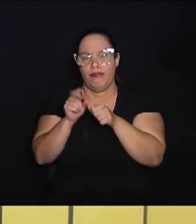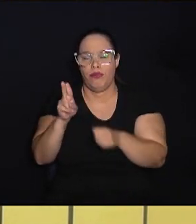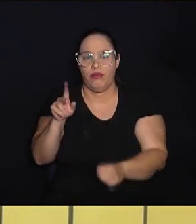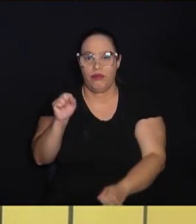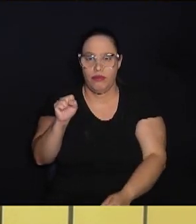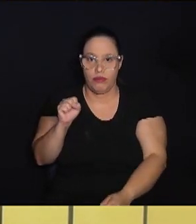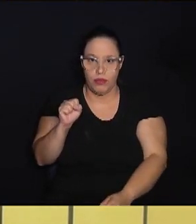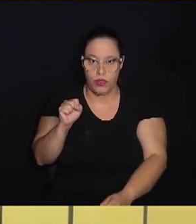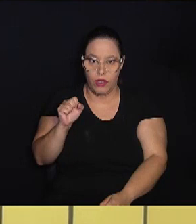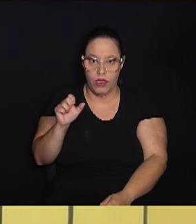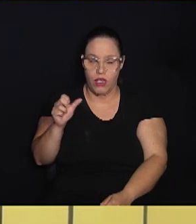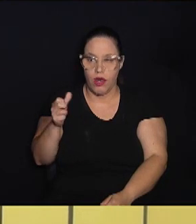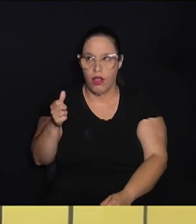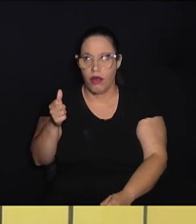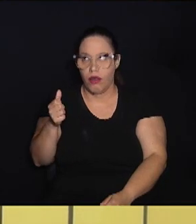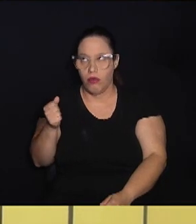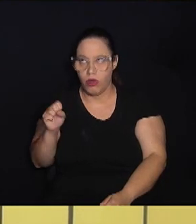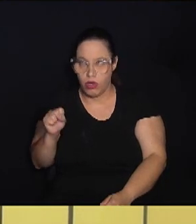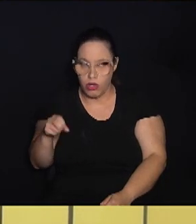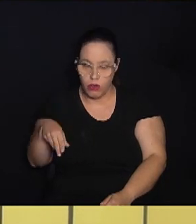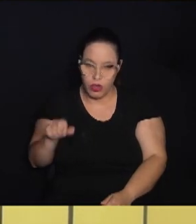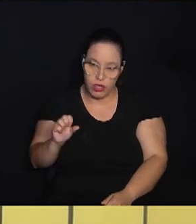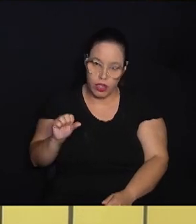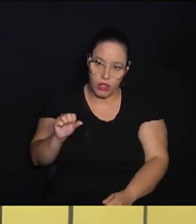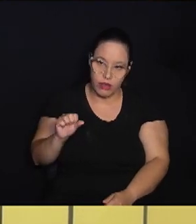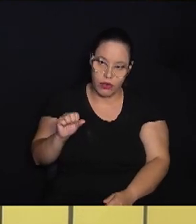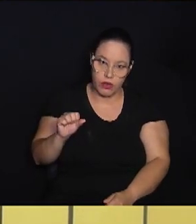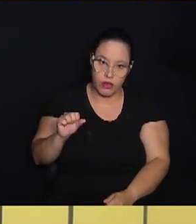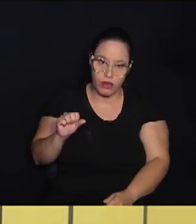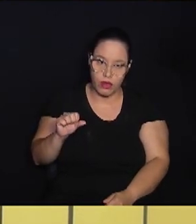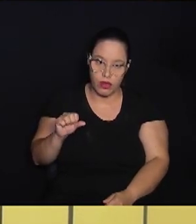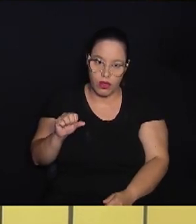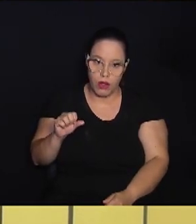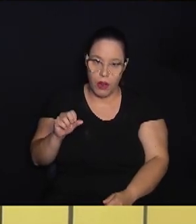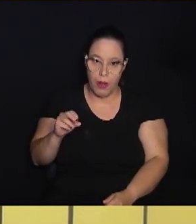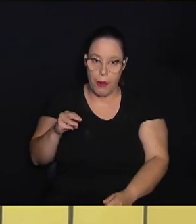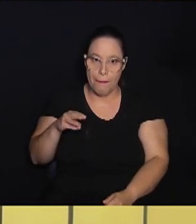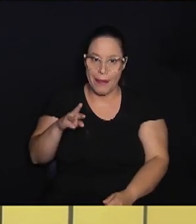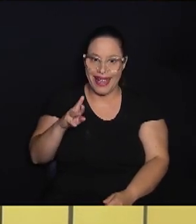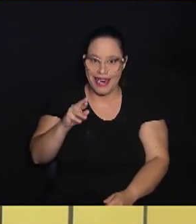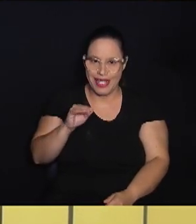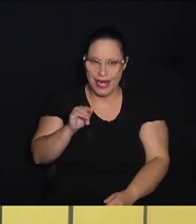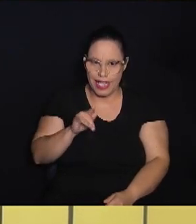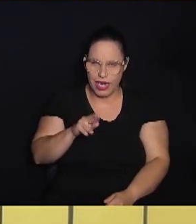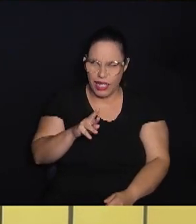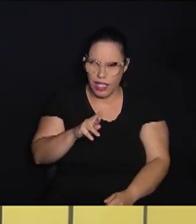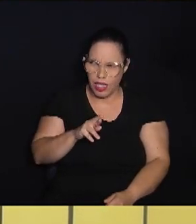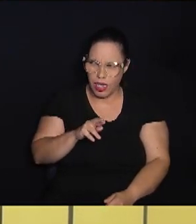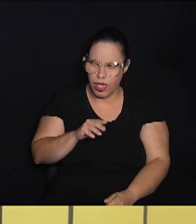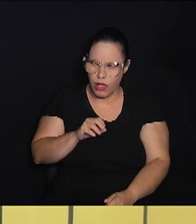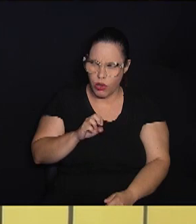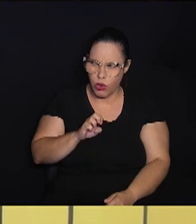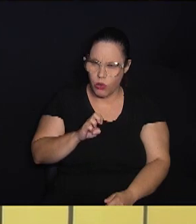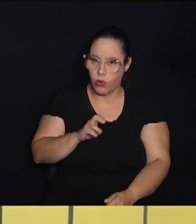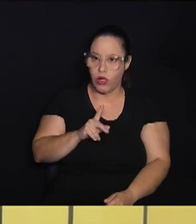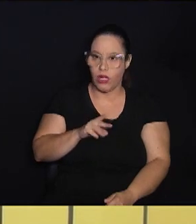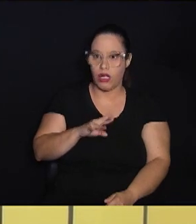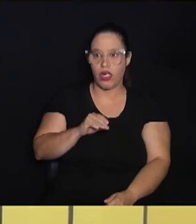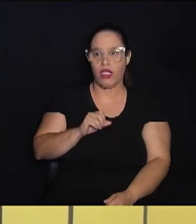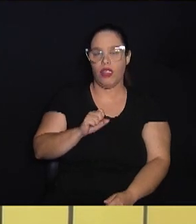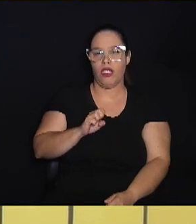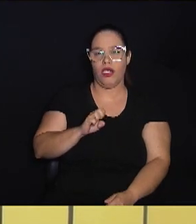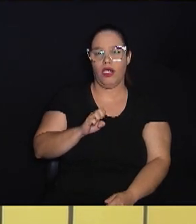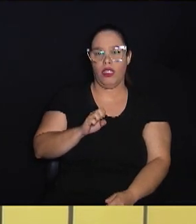que surgiu em 1895 com um personagem que chamava Mike Dugan ele surgiu num num numa Tiga chamada Hogan Zali